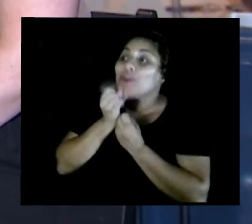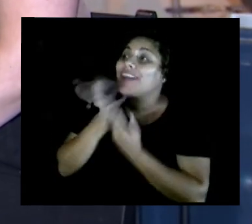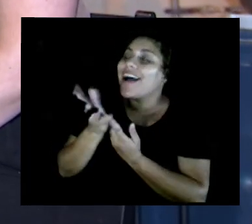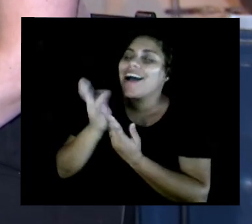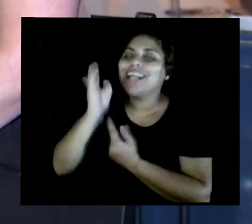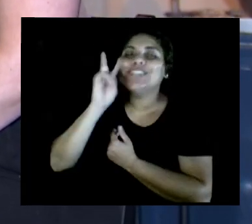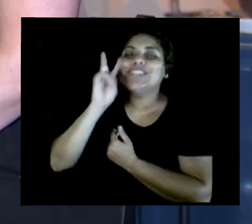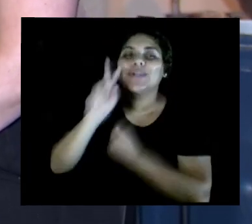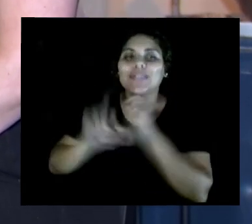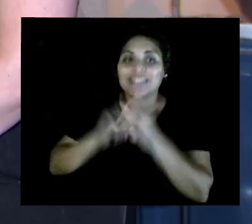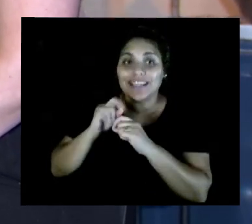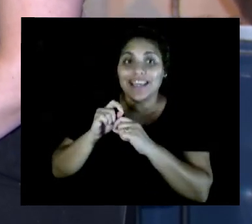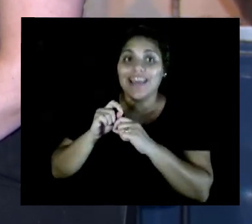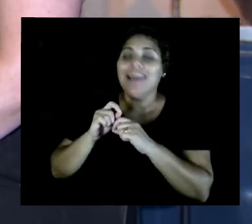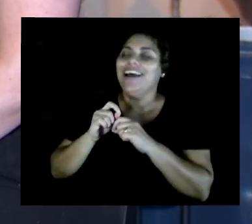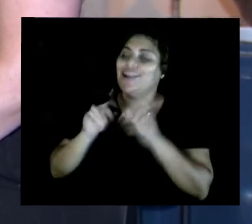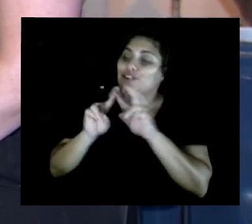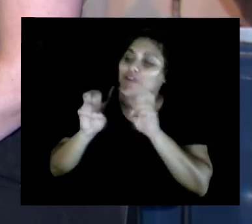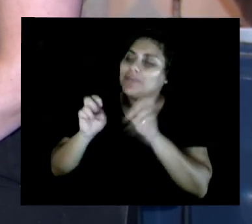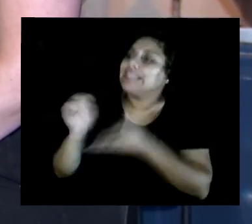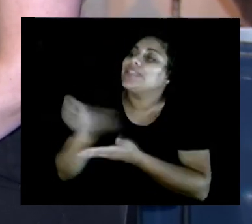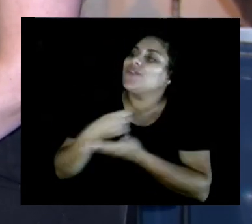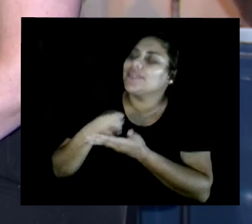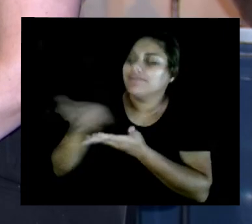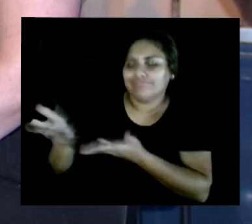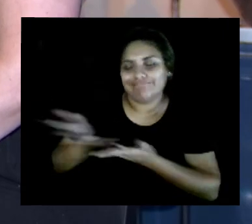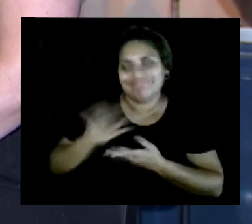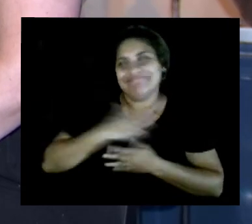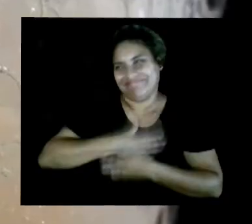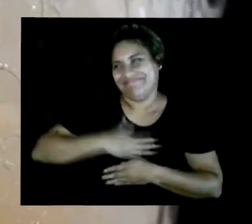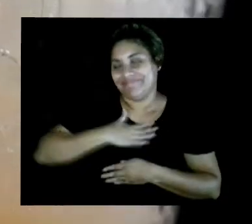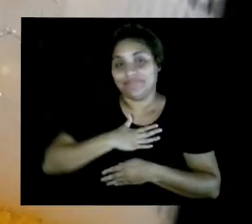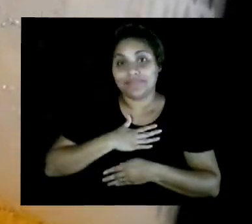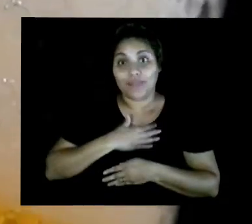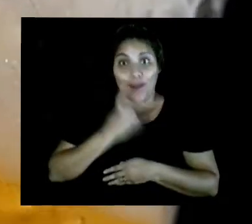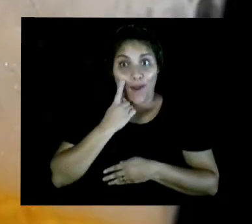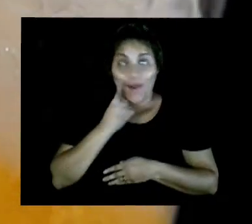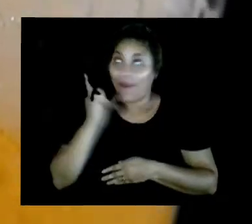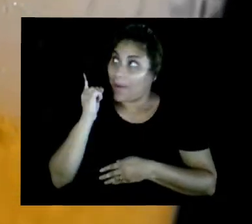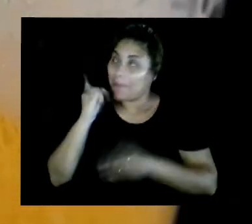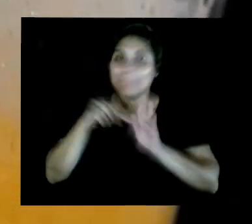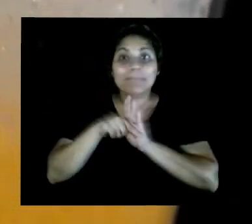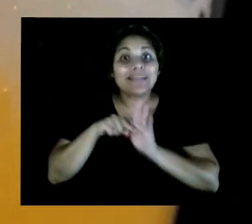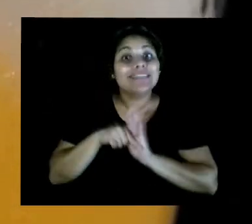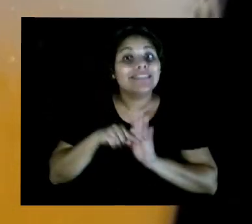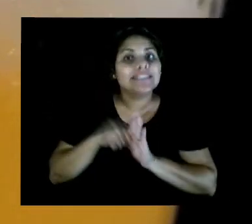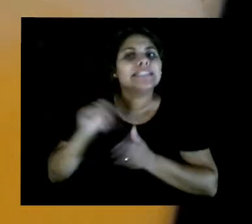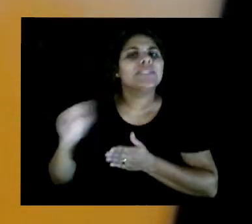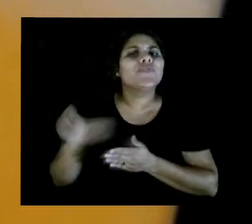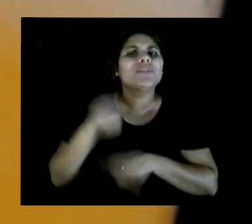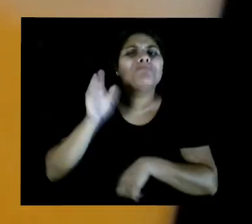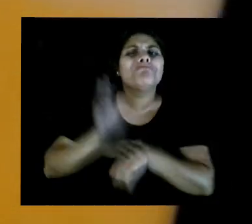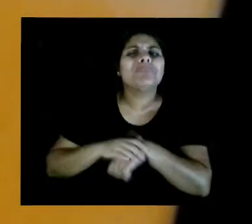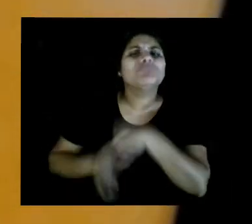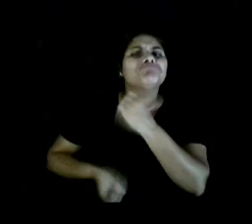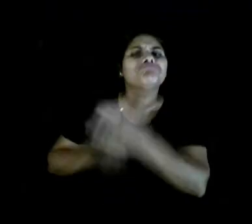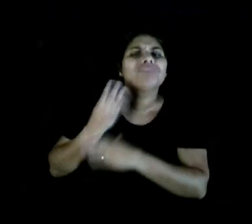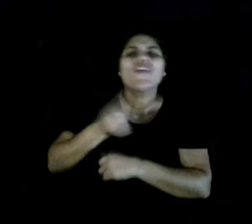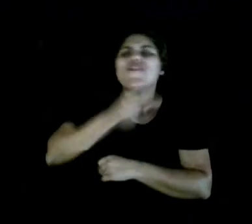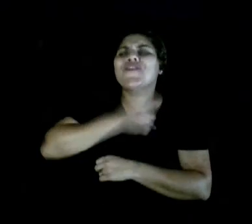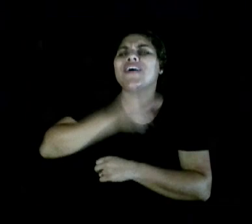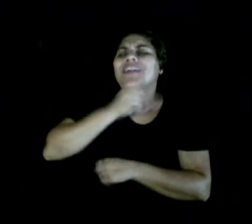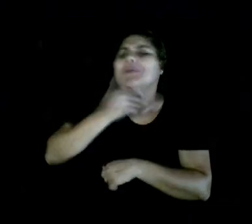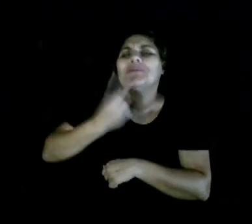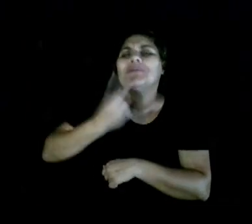história, abrir um pouco sobre o mercado cervejeiro e receber vocês aqui, é um prazer. Segundo as pesquisas, a cerveja mais antiga do mundo